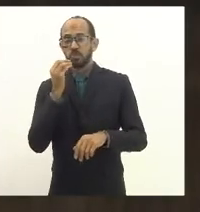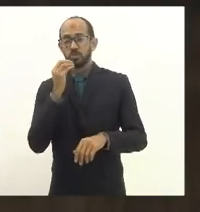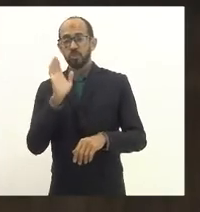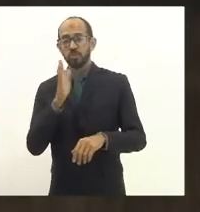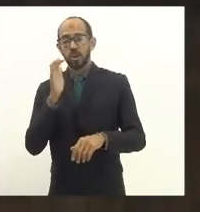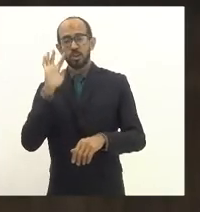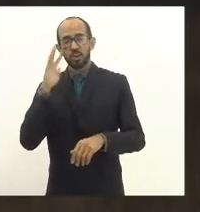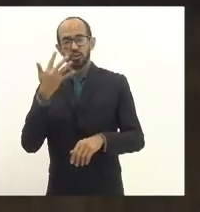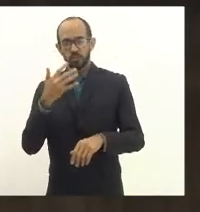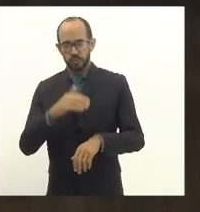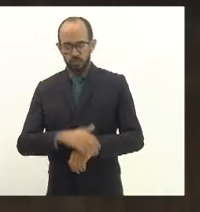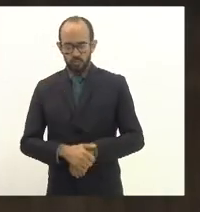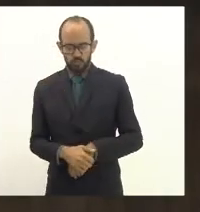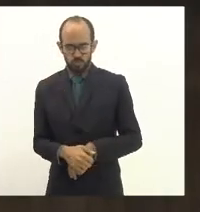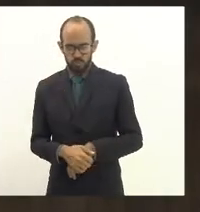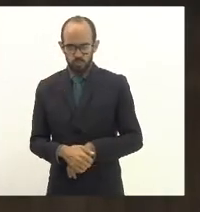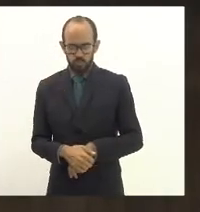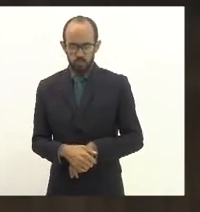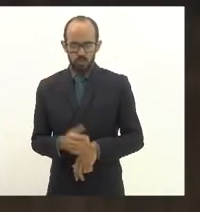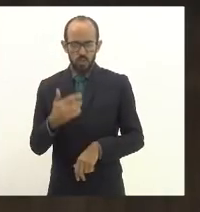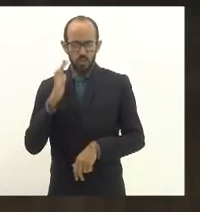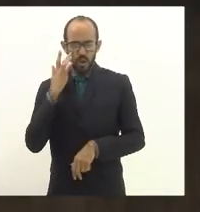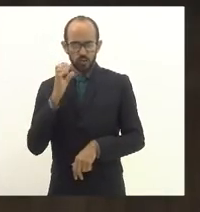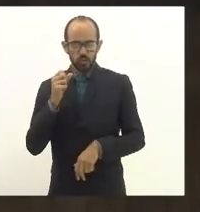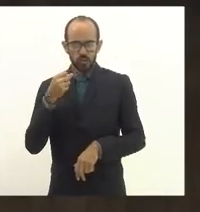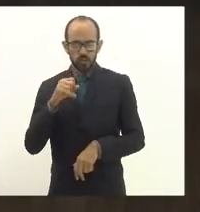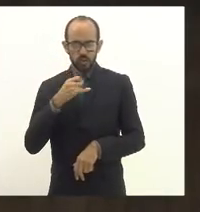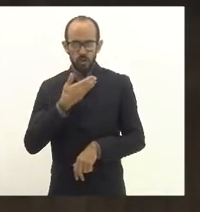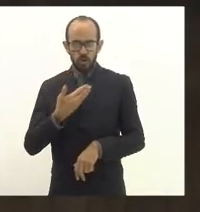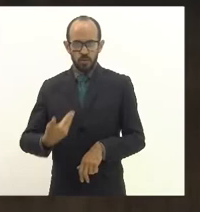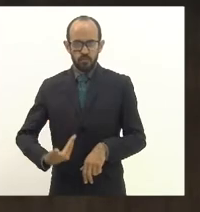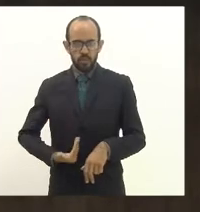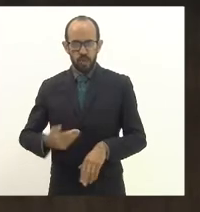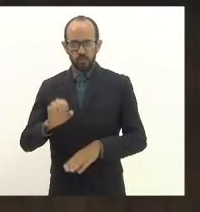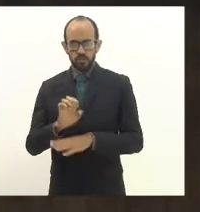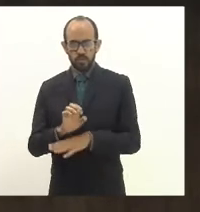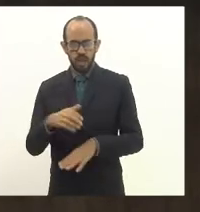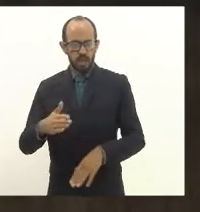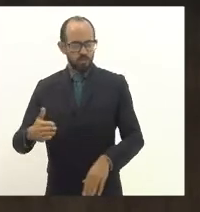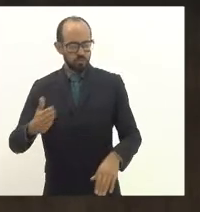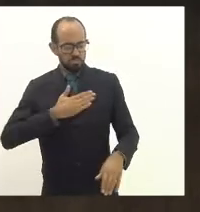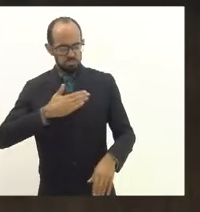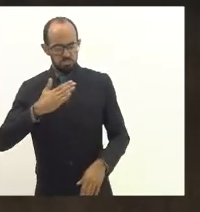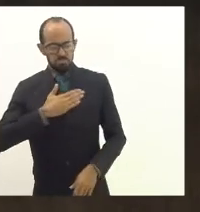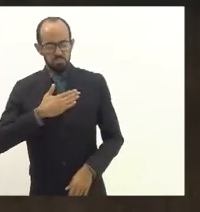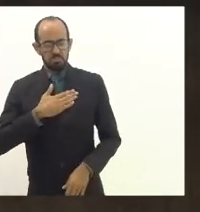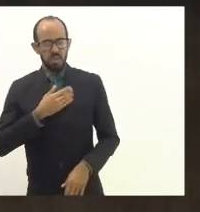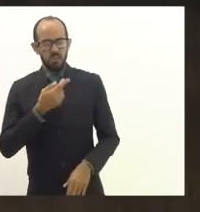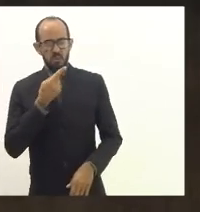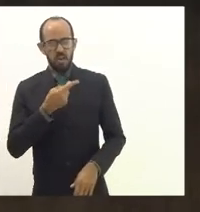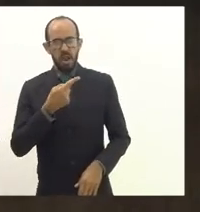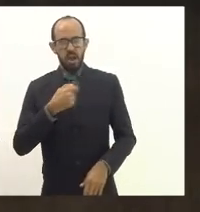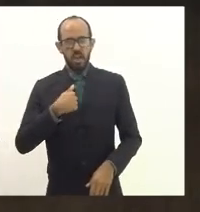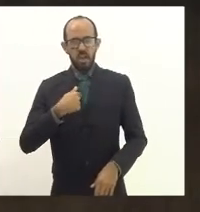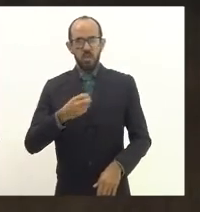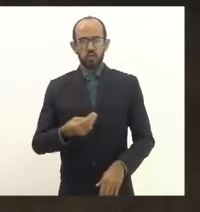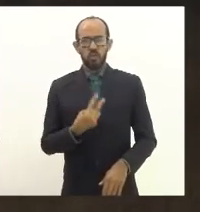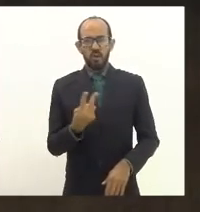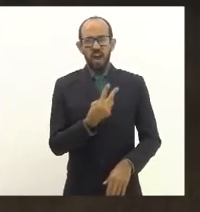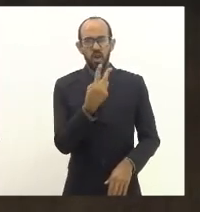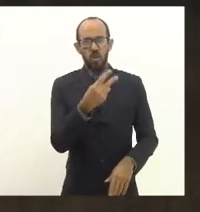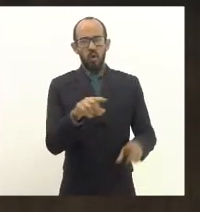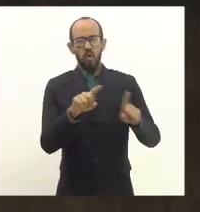sido resolvidas. Acho que se o governo do Estado, que bate no peito e diz que valoriza